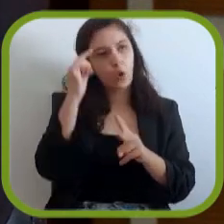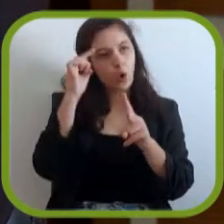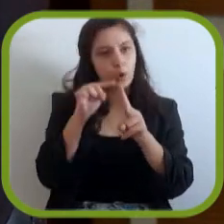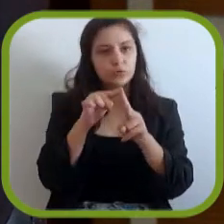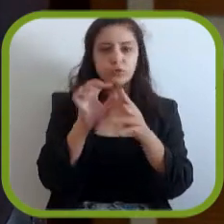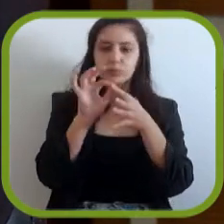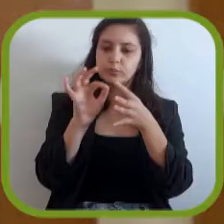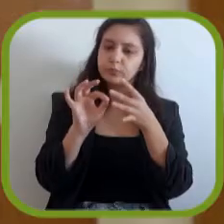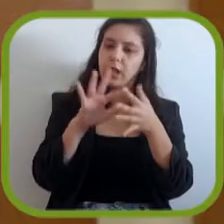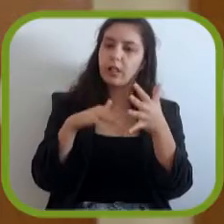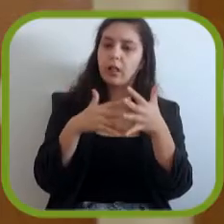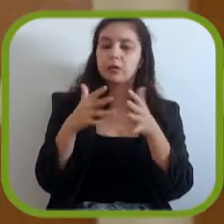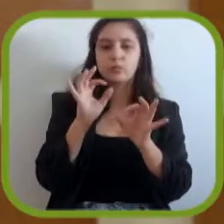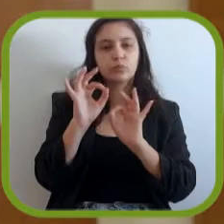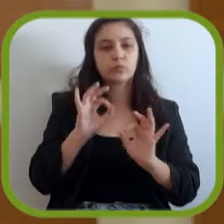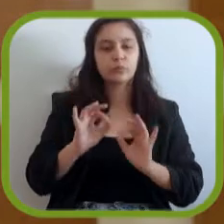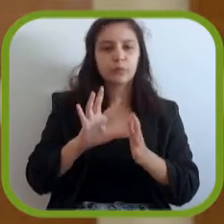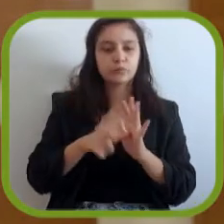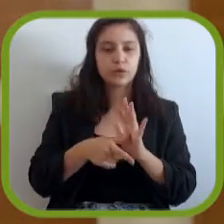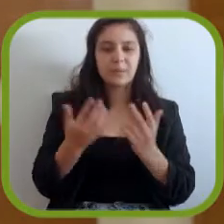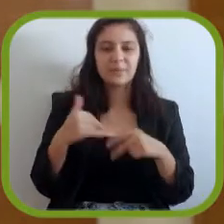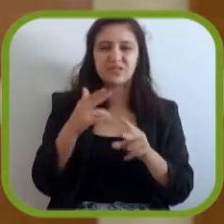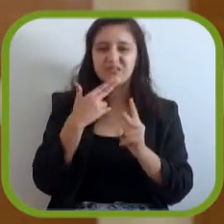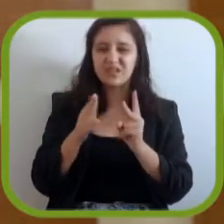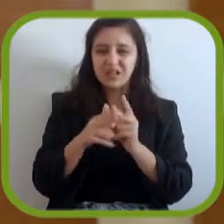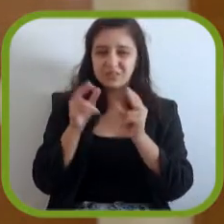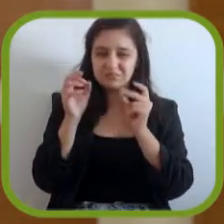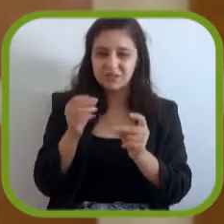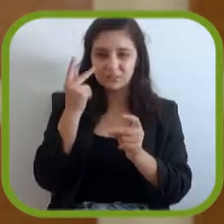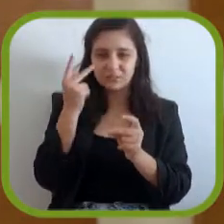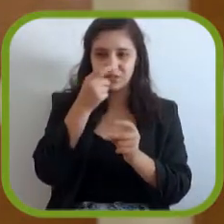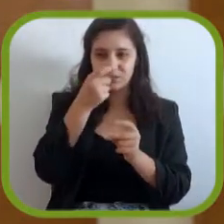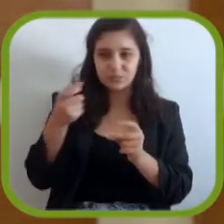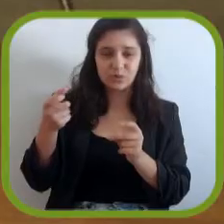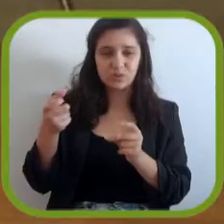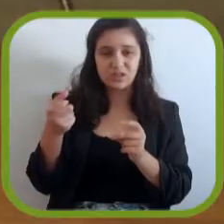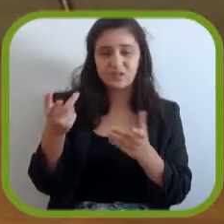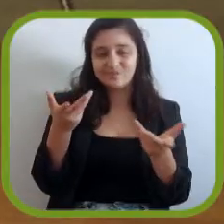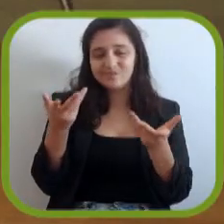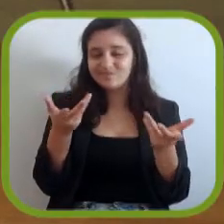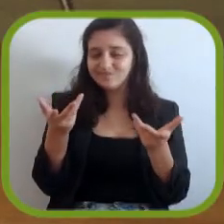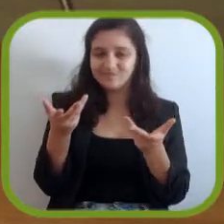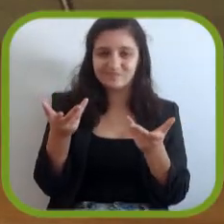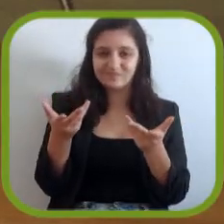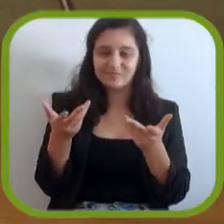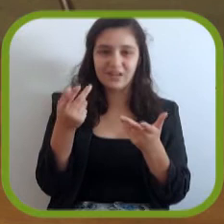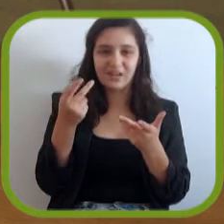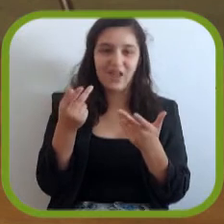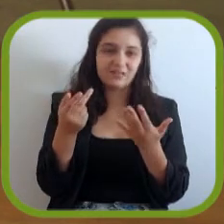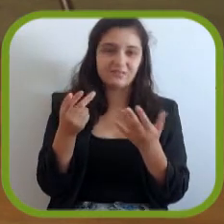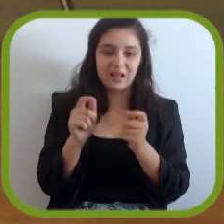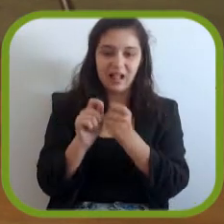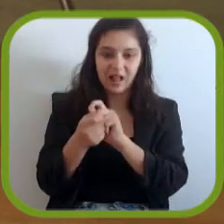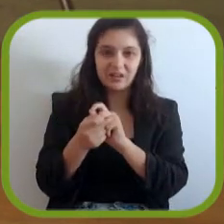definem intenções, planos e projetos, mas depois a realidade concreta da vida das pessoas nem sempre